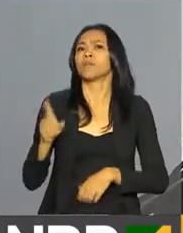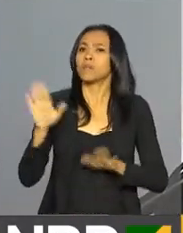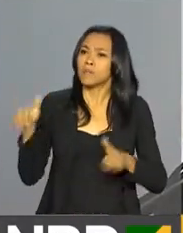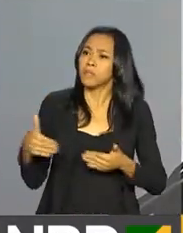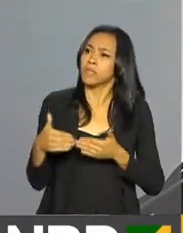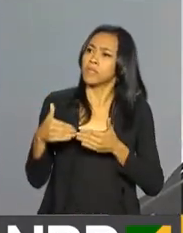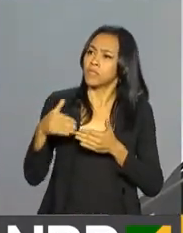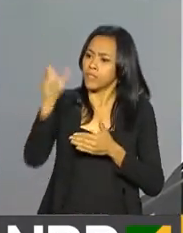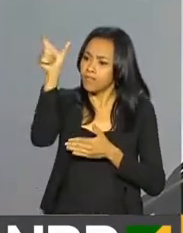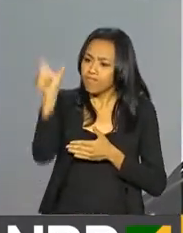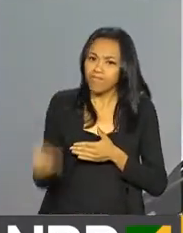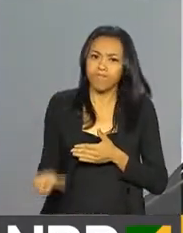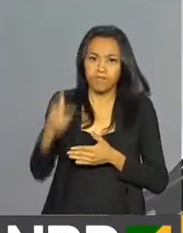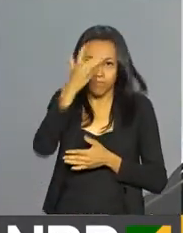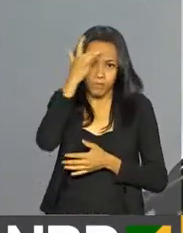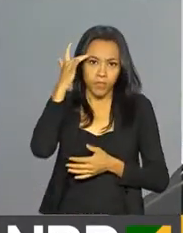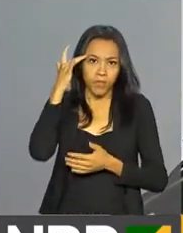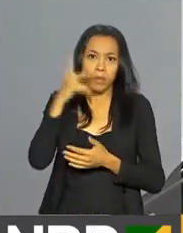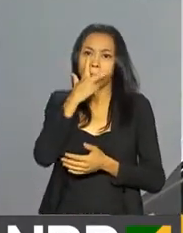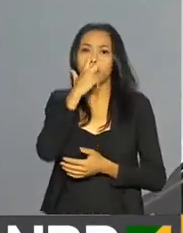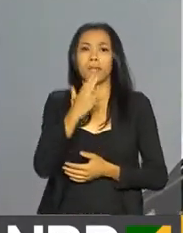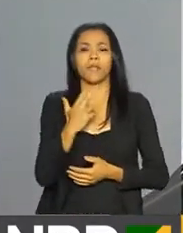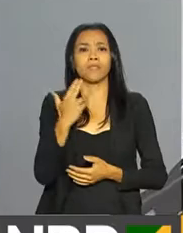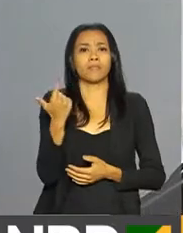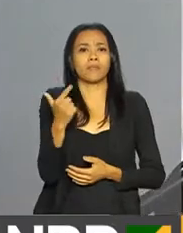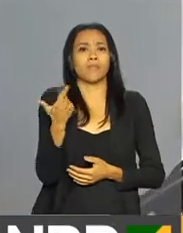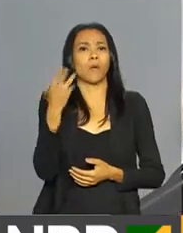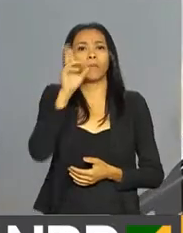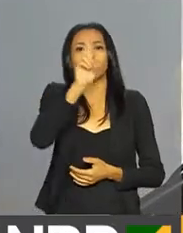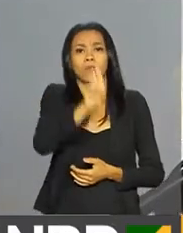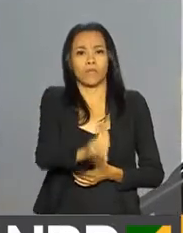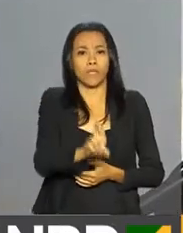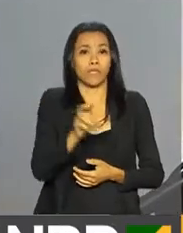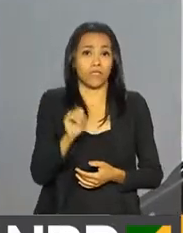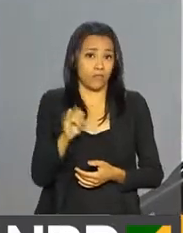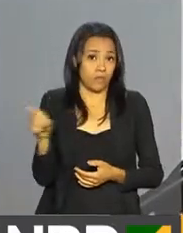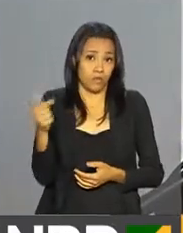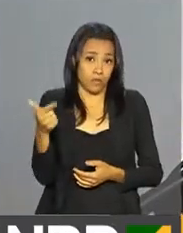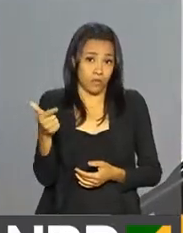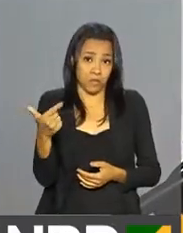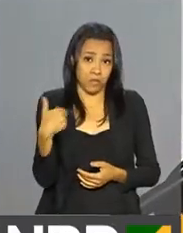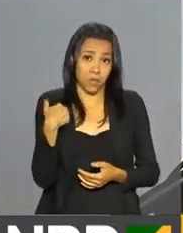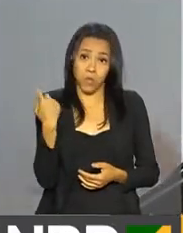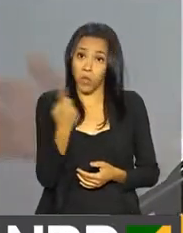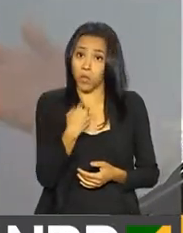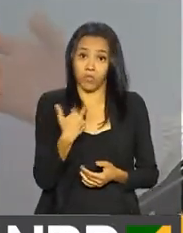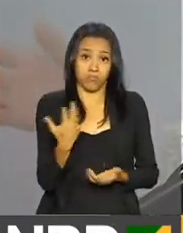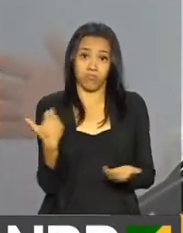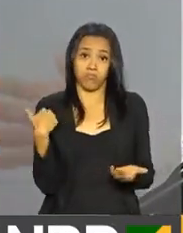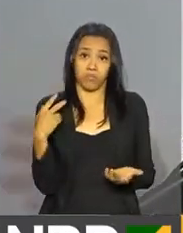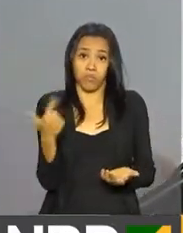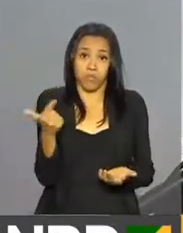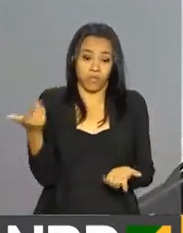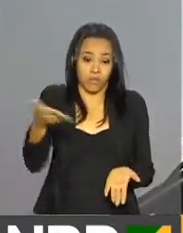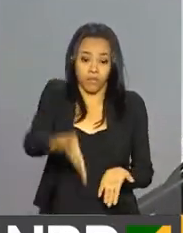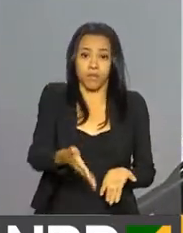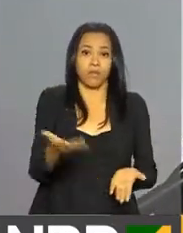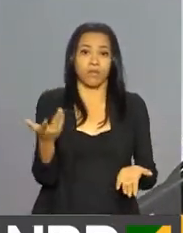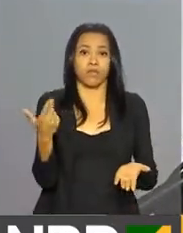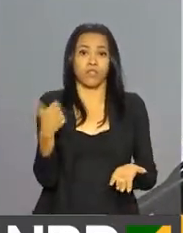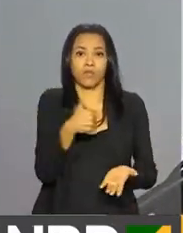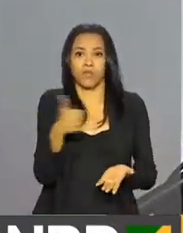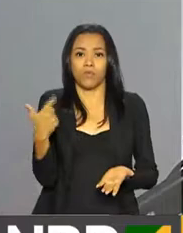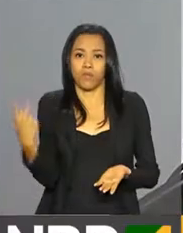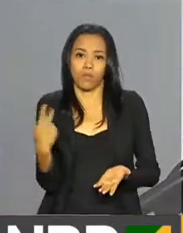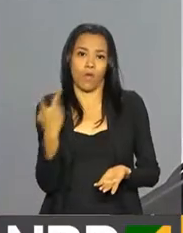é com pessoas e não tivesse autoridade se você não tivesse autoridade não estamos aqui no porto de açú no rio